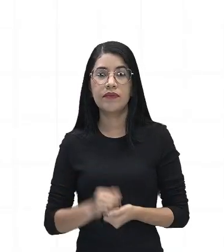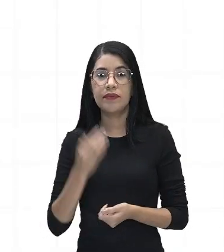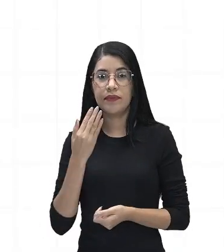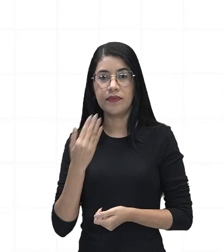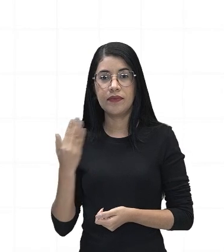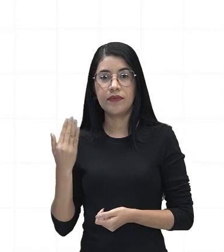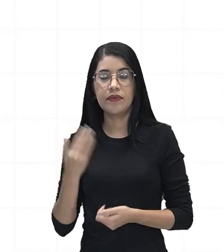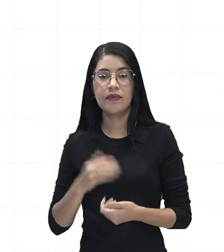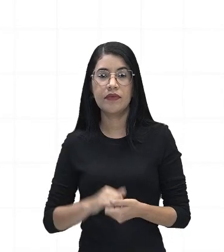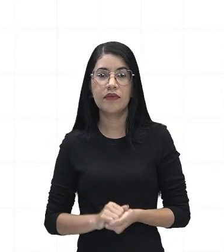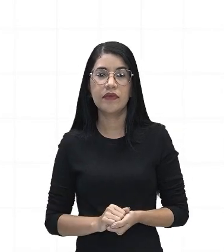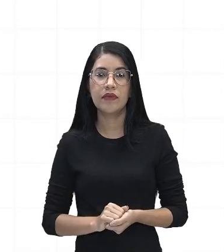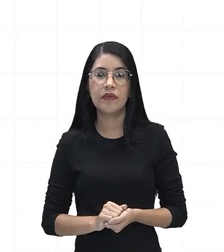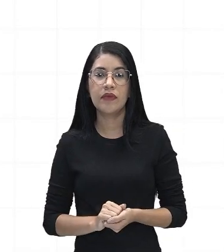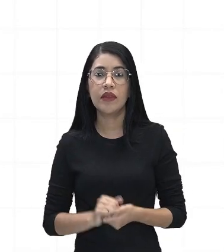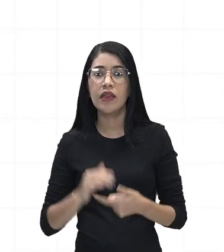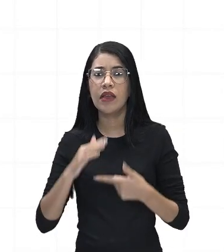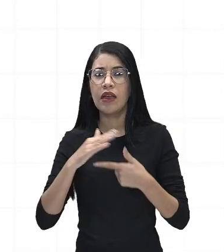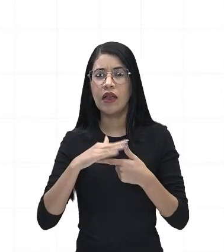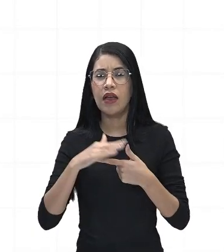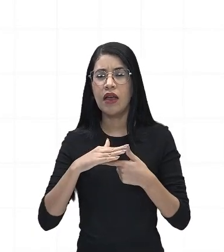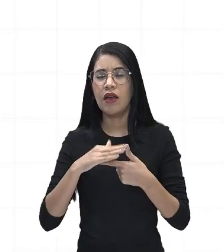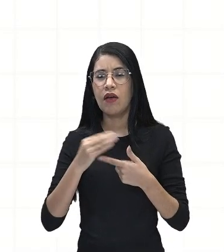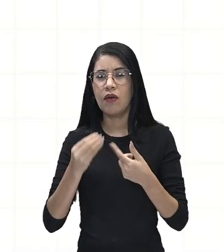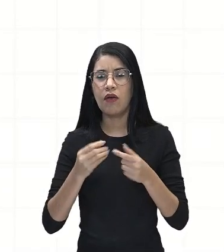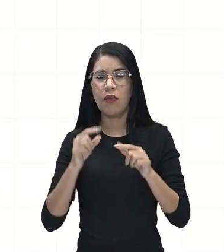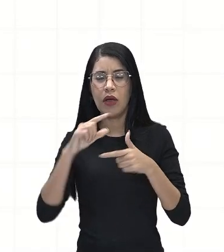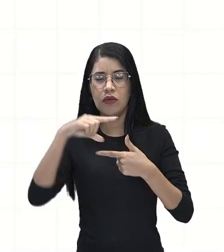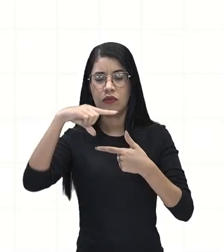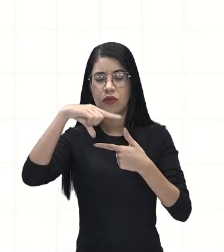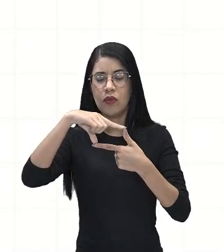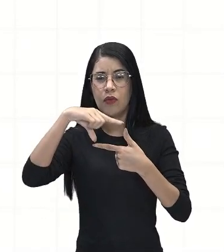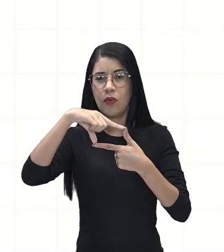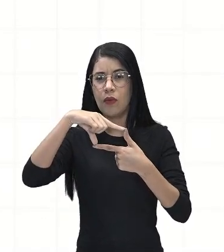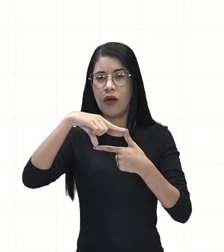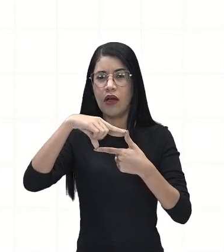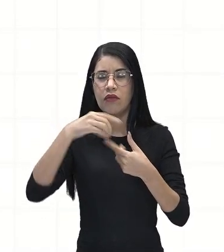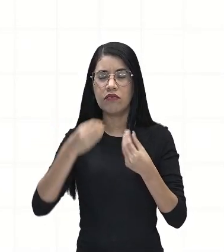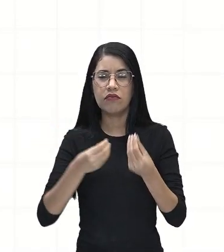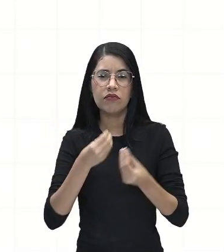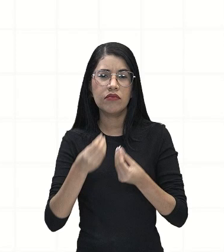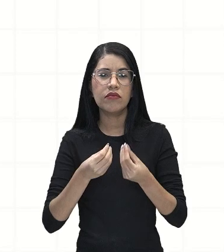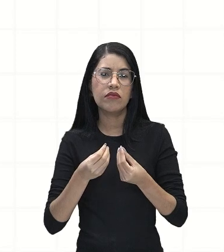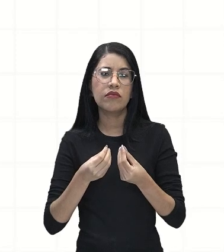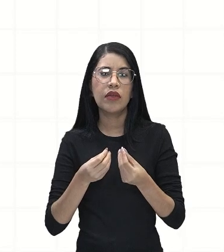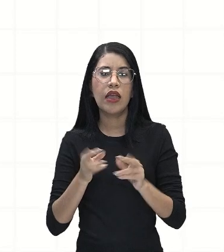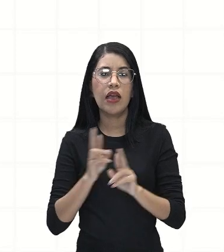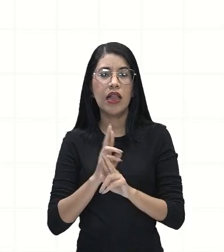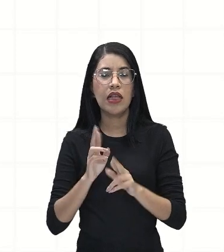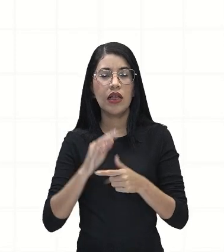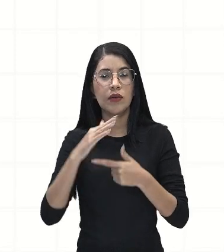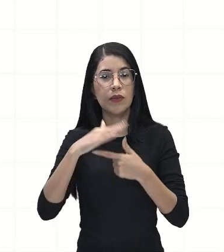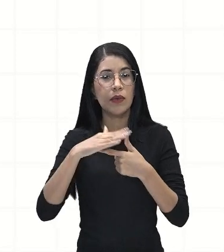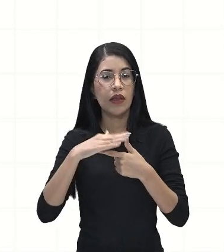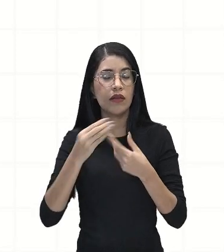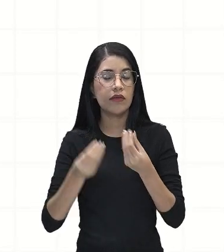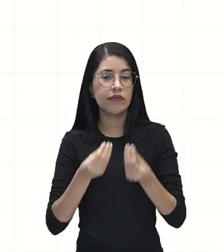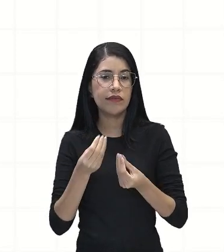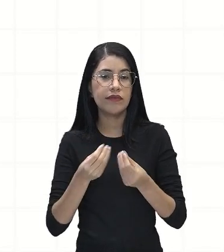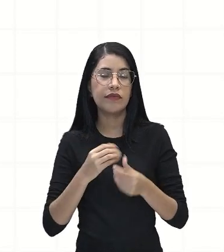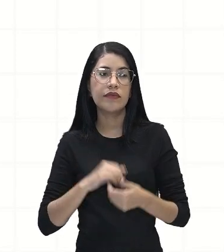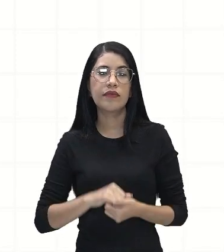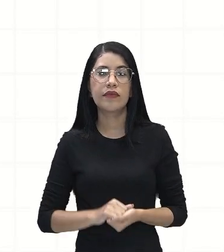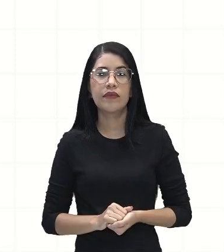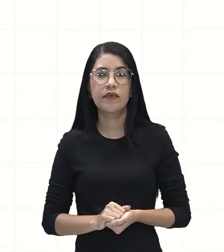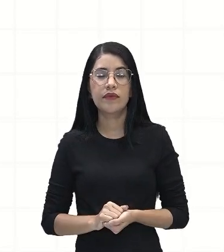aí Pitágoras no quadrado, né? Então, qual vai ser a relação do teorema de Pitágoras no quadrado? Olha